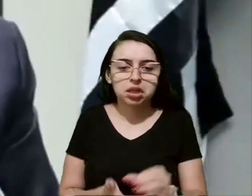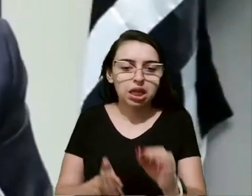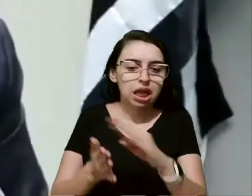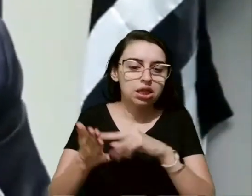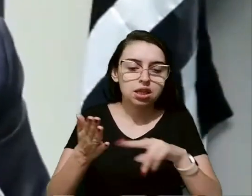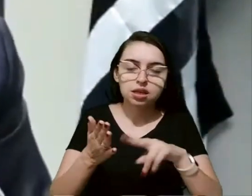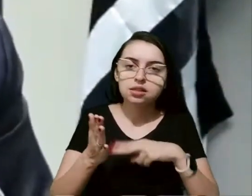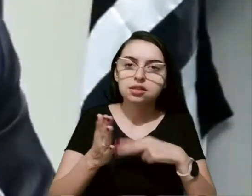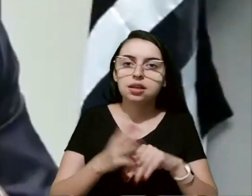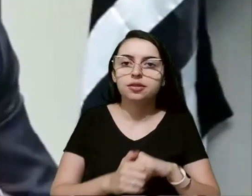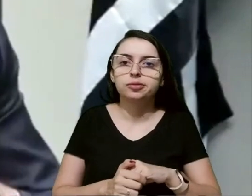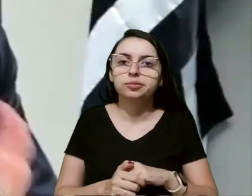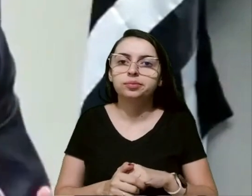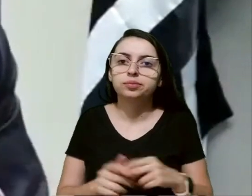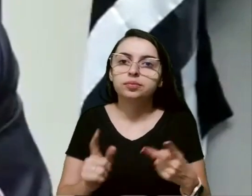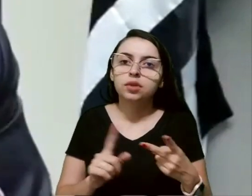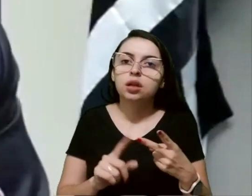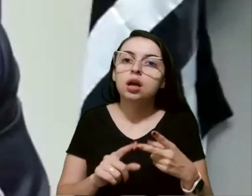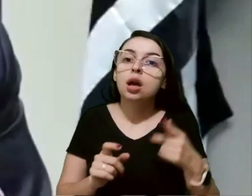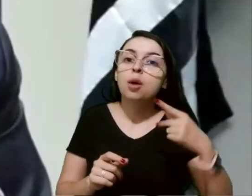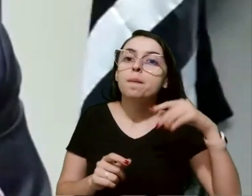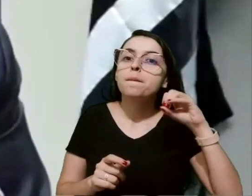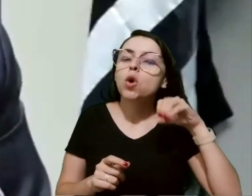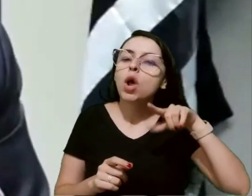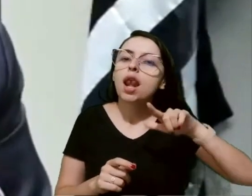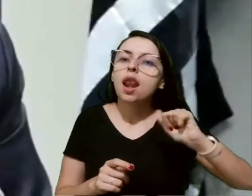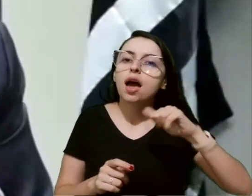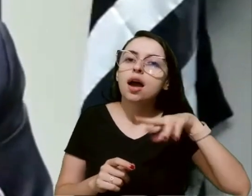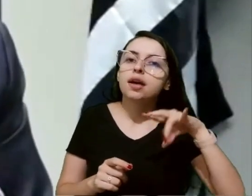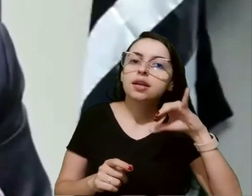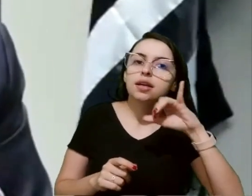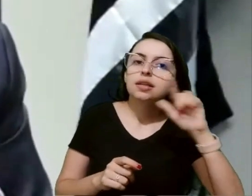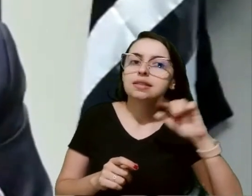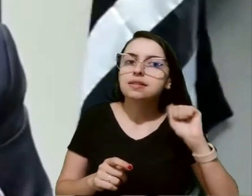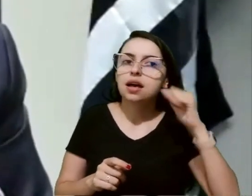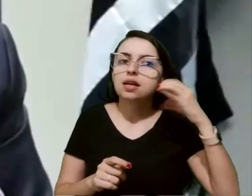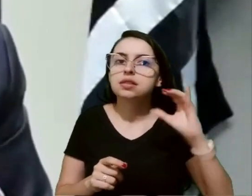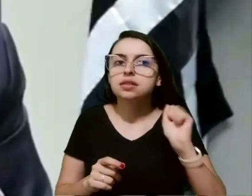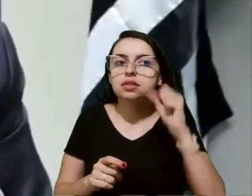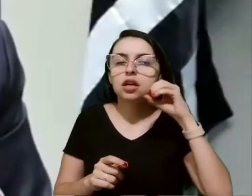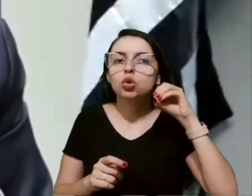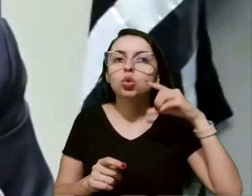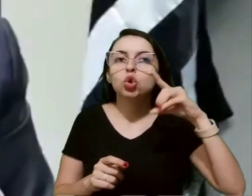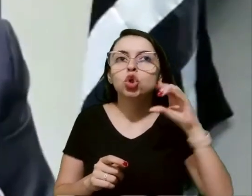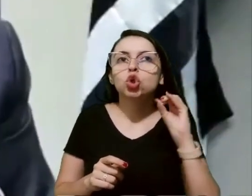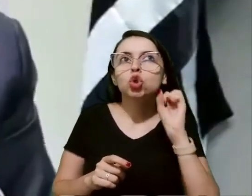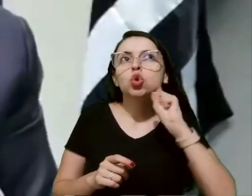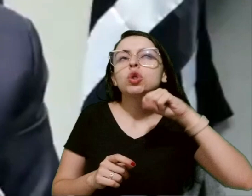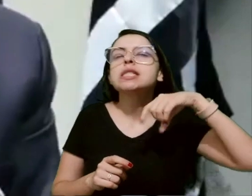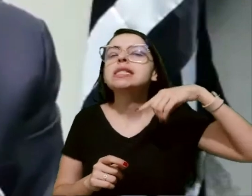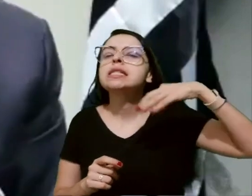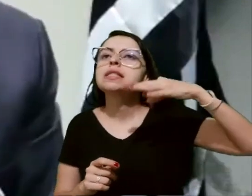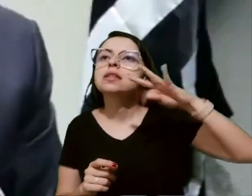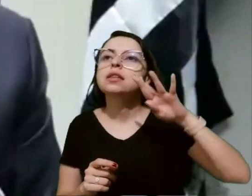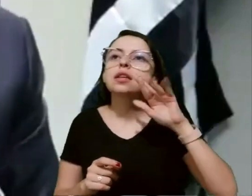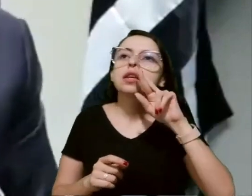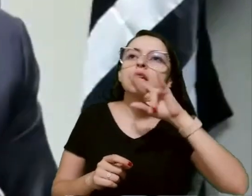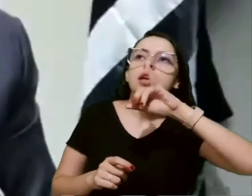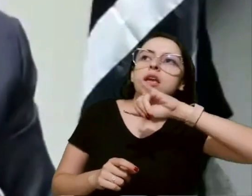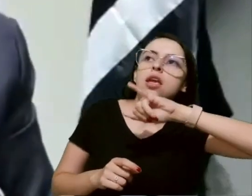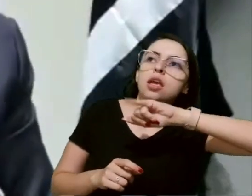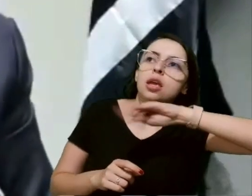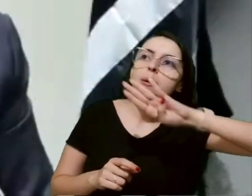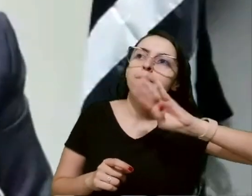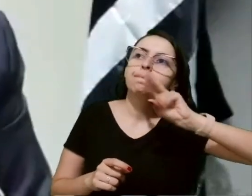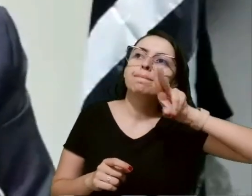Essa é uma questão. E uma outra questão é que a gente chama de polarização dos tribunais, que é um fenômeno muito interessante, e que eu vou contar como eu detectei